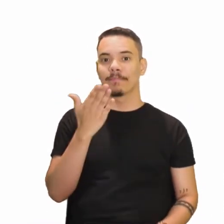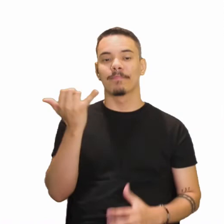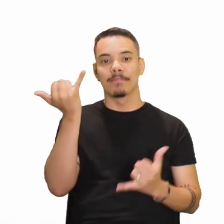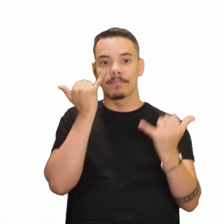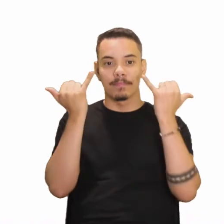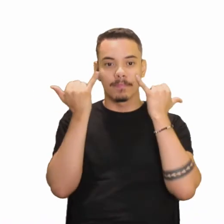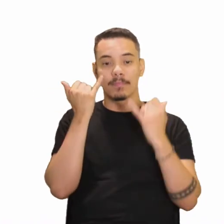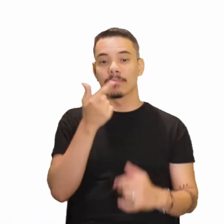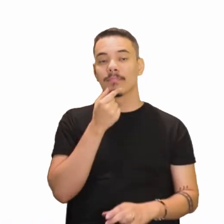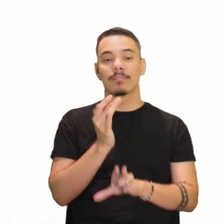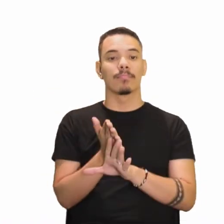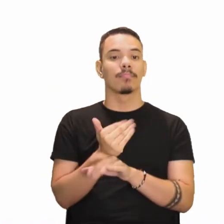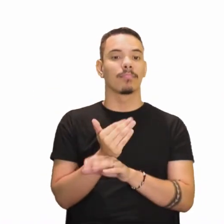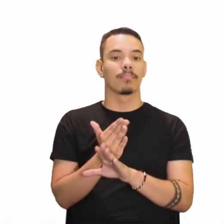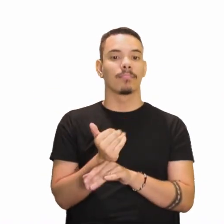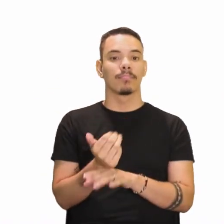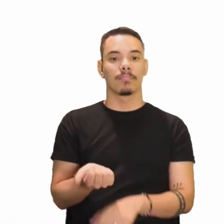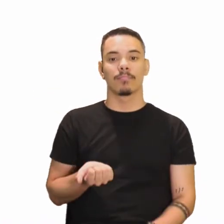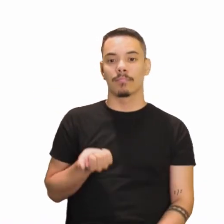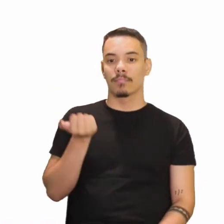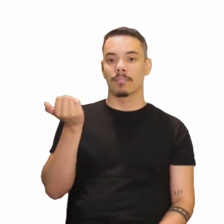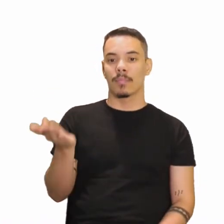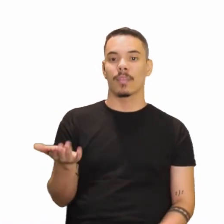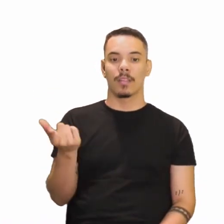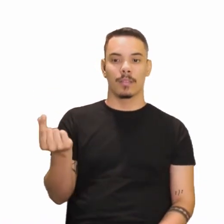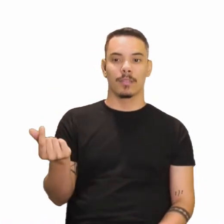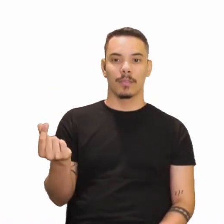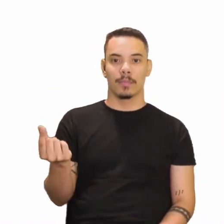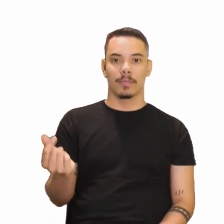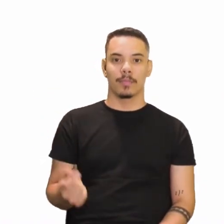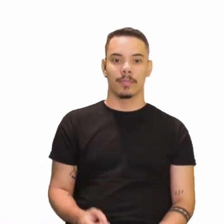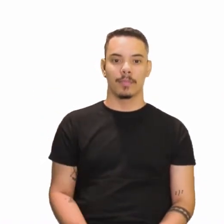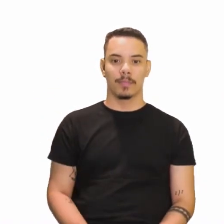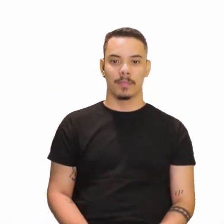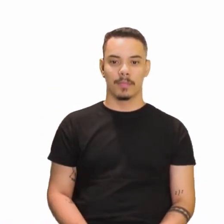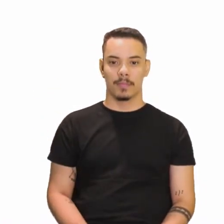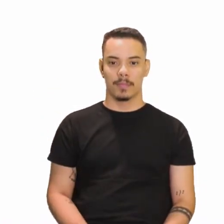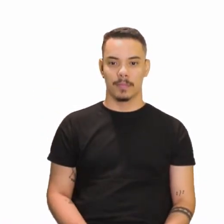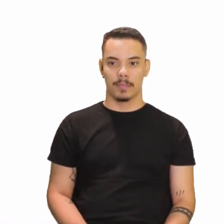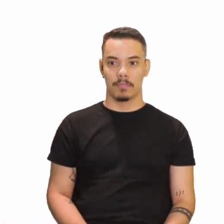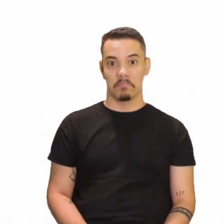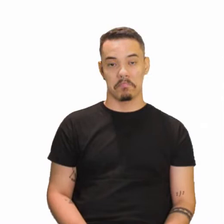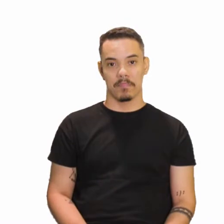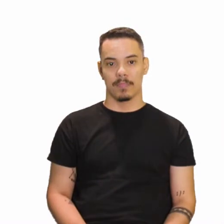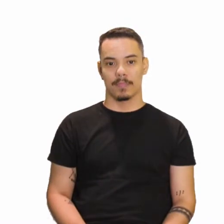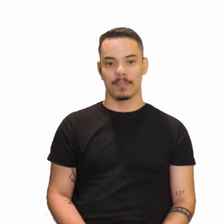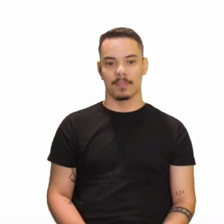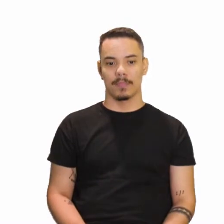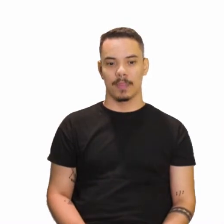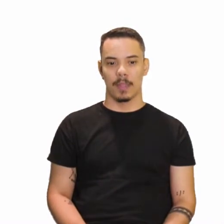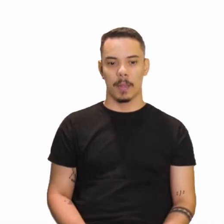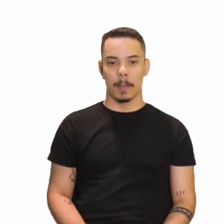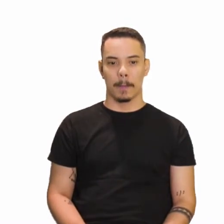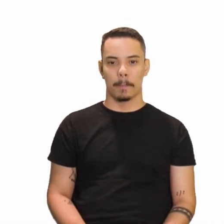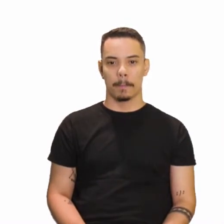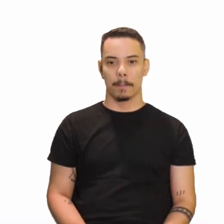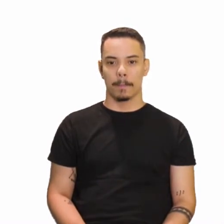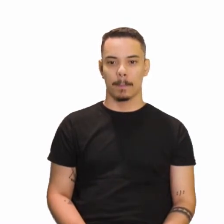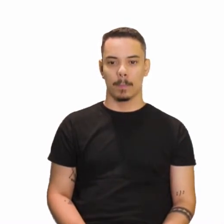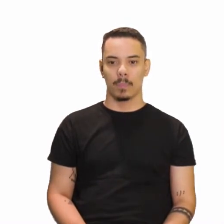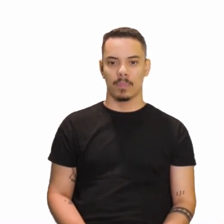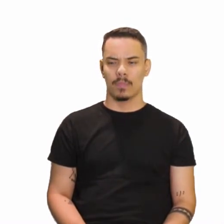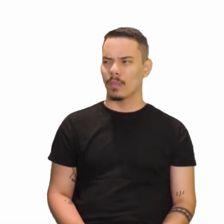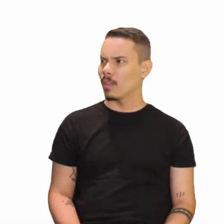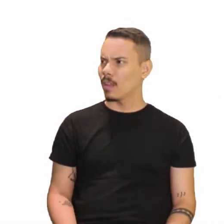o homem nem presta atenção o que que ele faz puxa logo o quê uma cédula ele fica